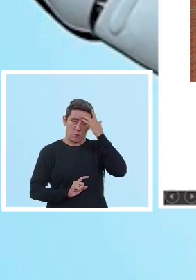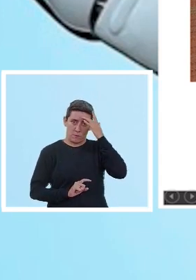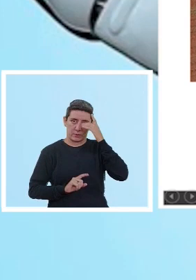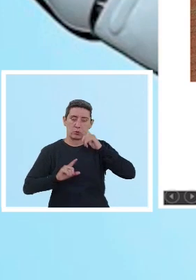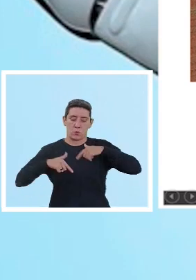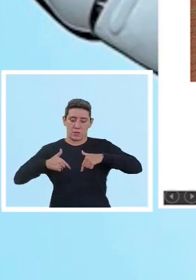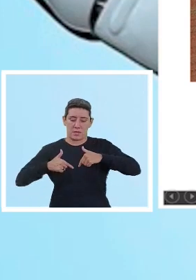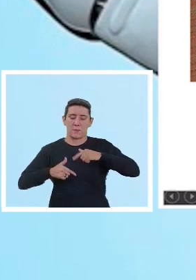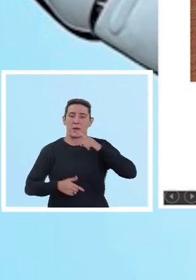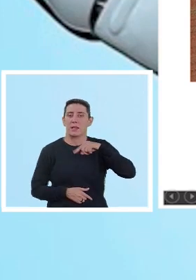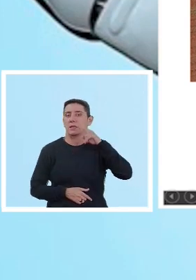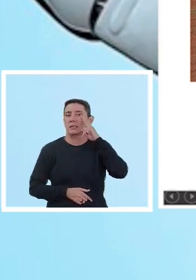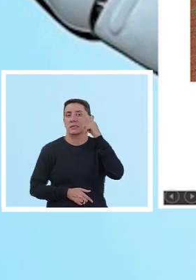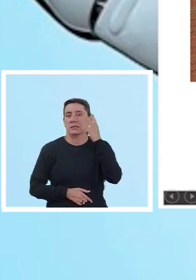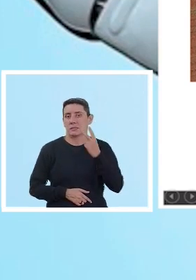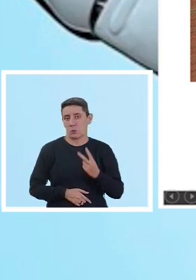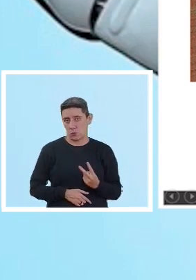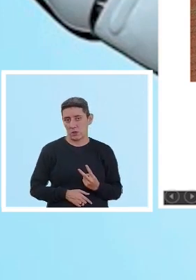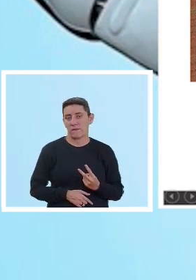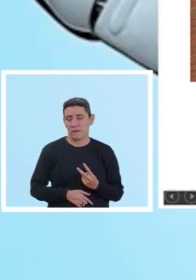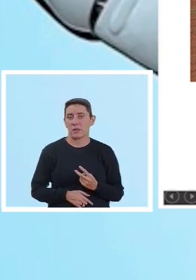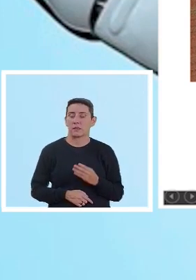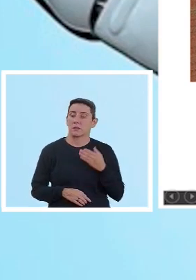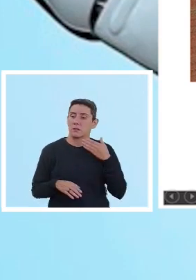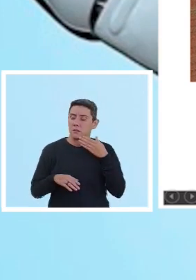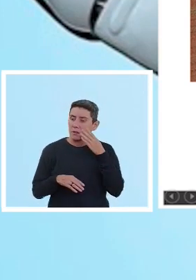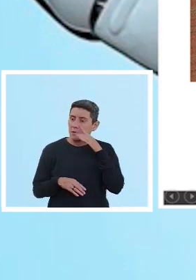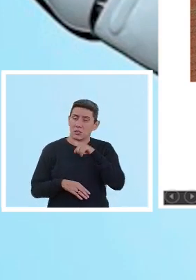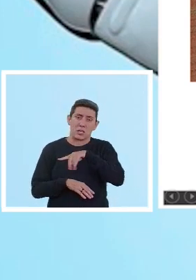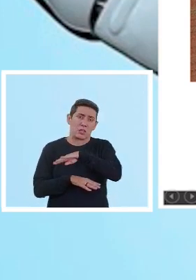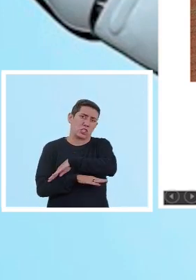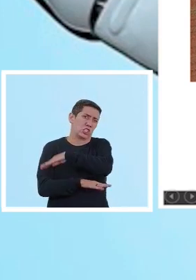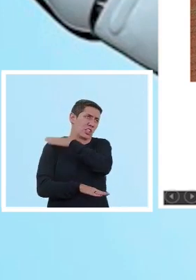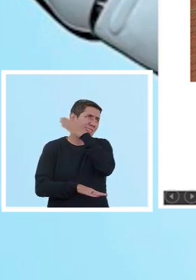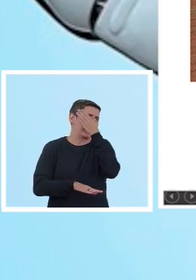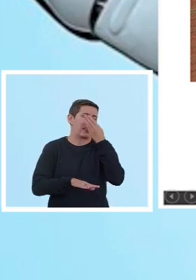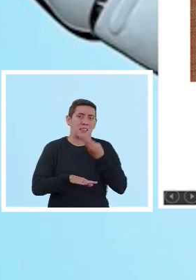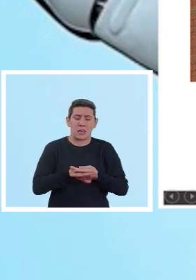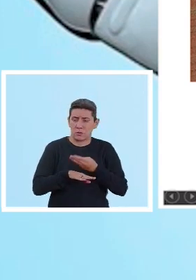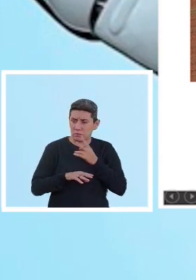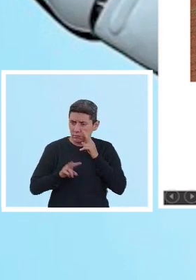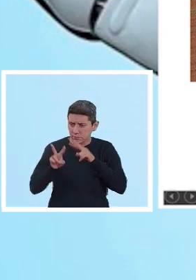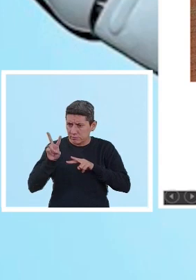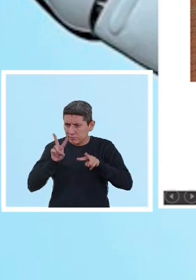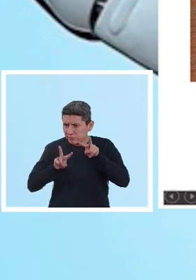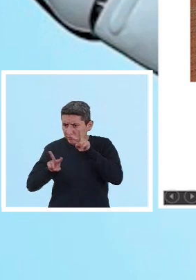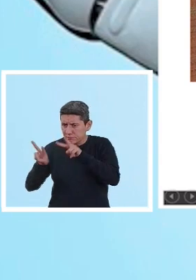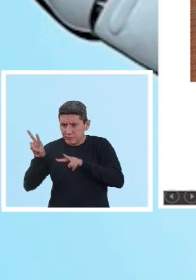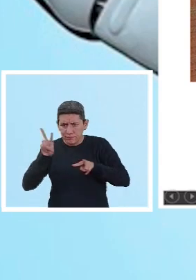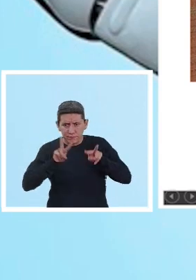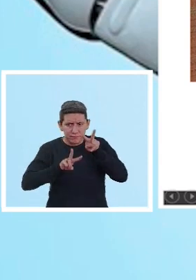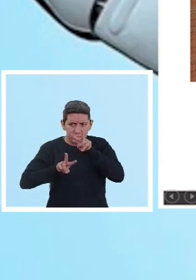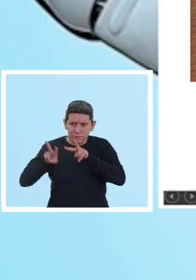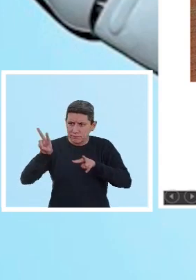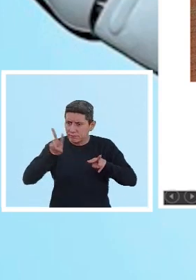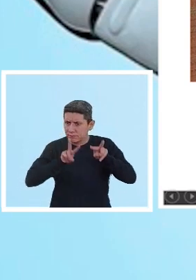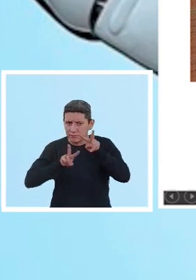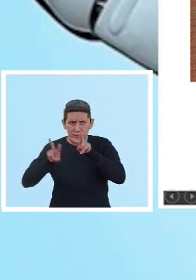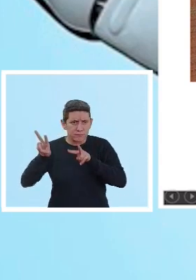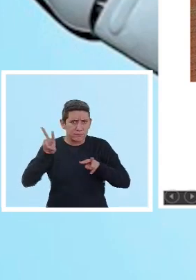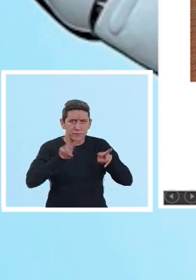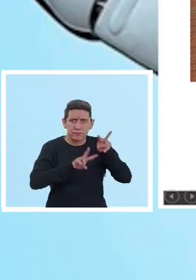segunda-feira ontem eles tiveram lá acompanhando passa um dia inteiro lá e ficam observando de forma visual e